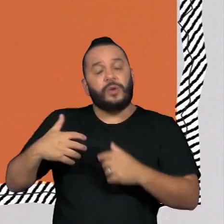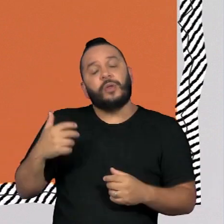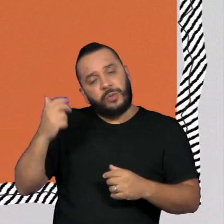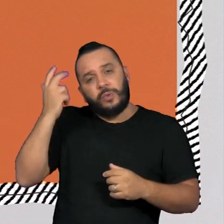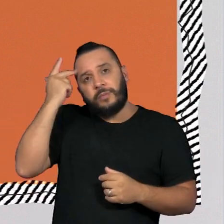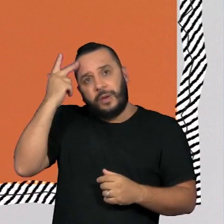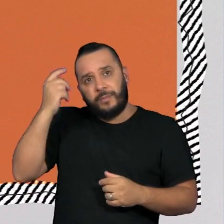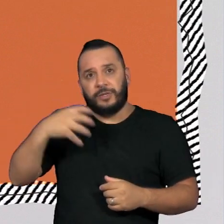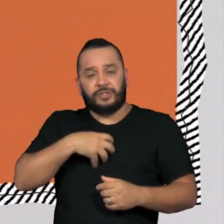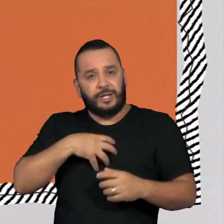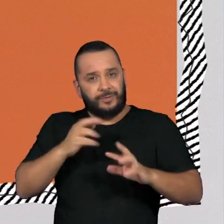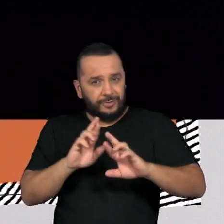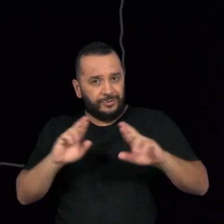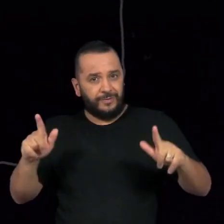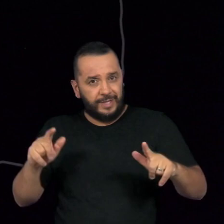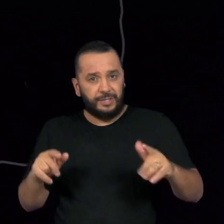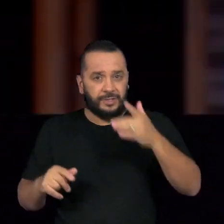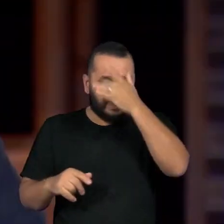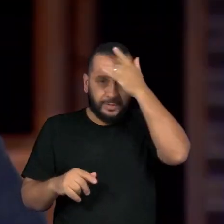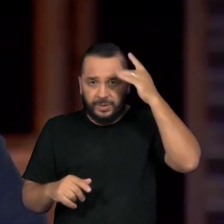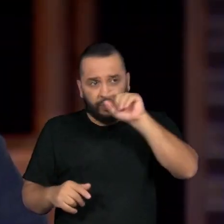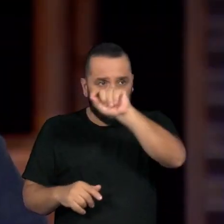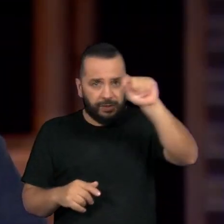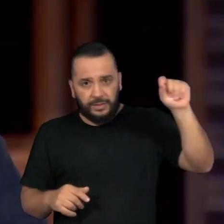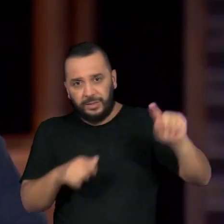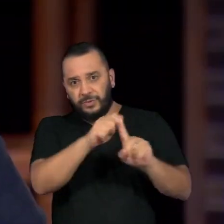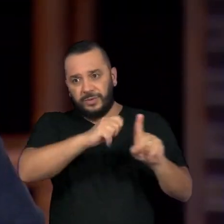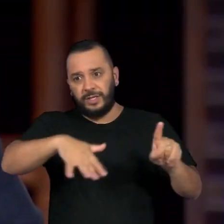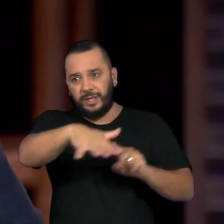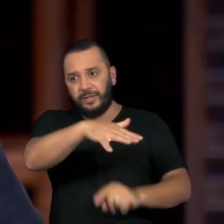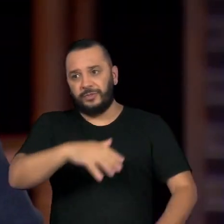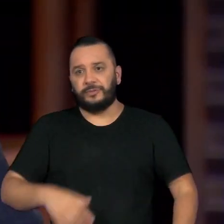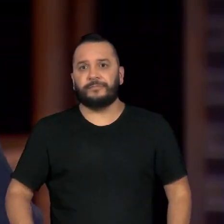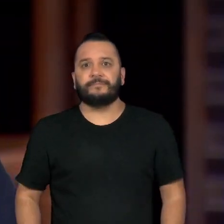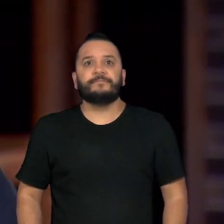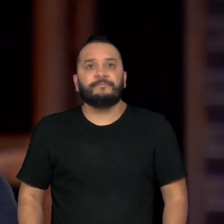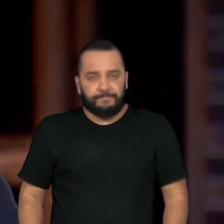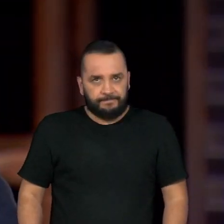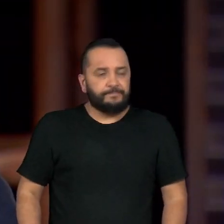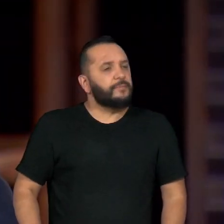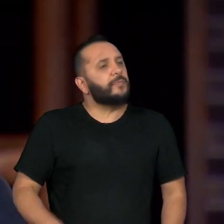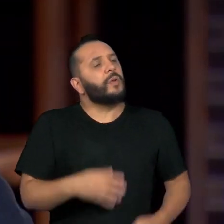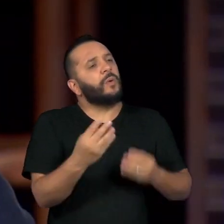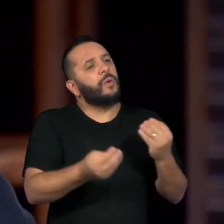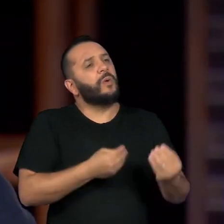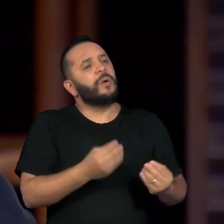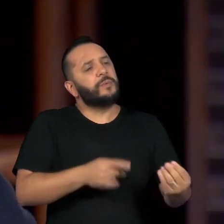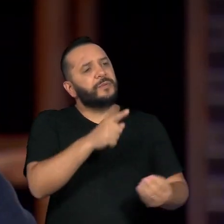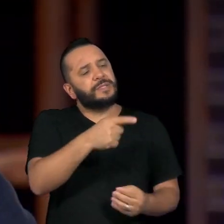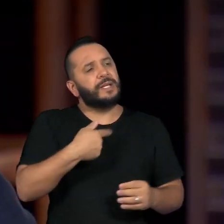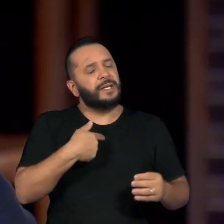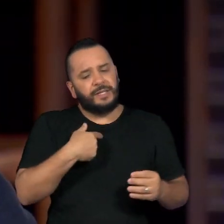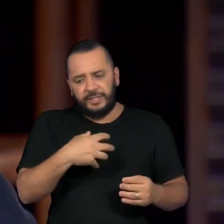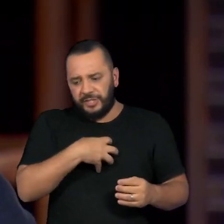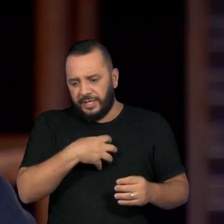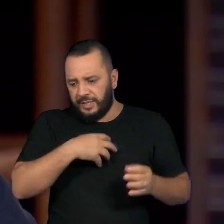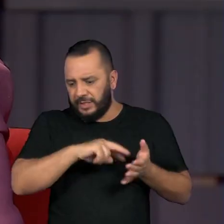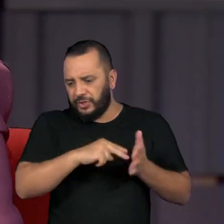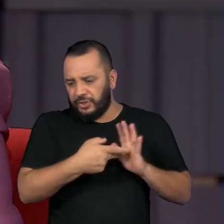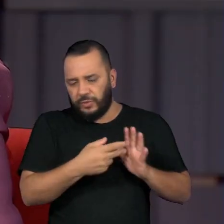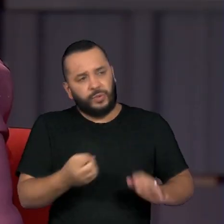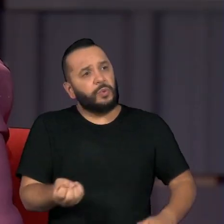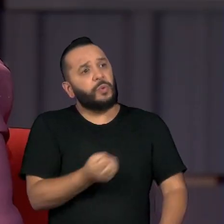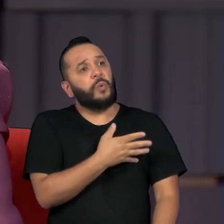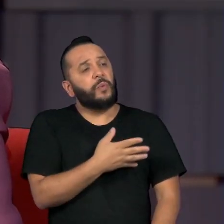jeitinho diferente dos neurotípicos. Que cenas da sua infância que ganharam novo sentido para você? Muitas